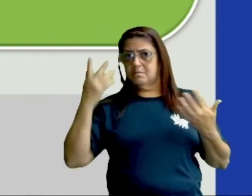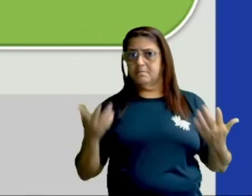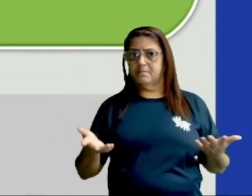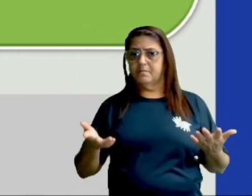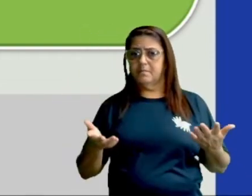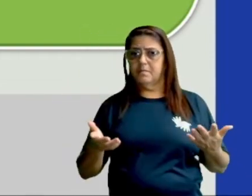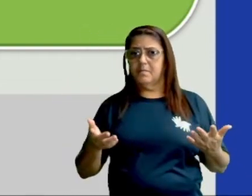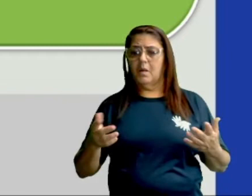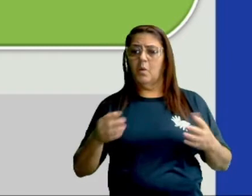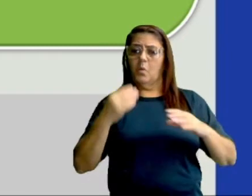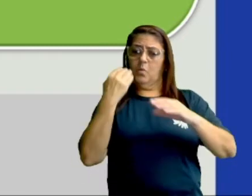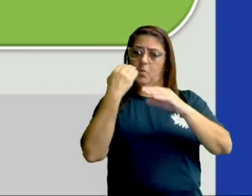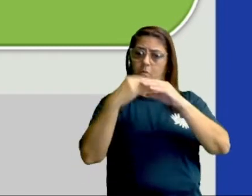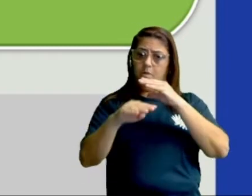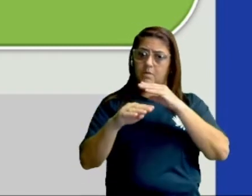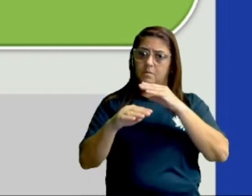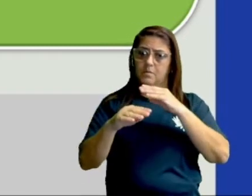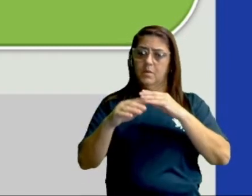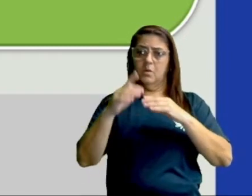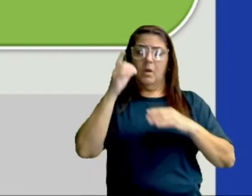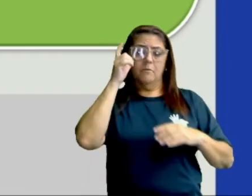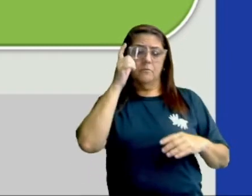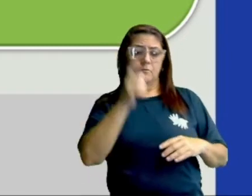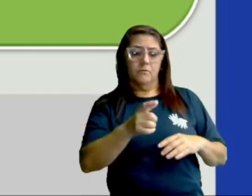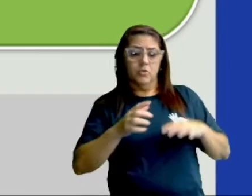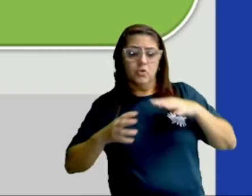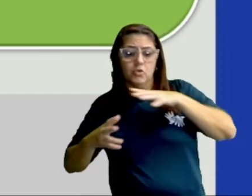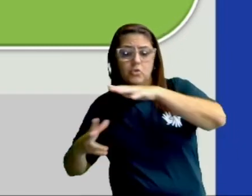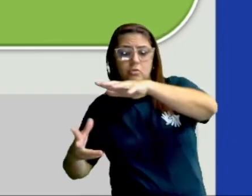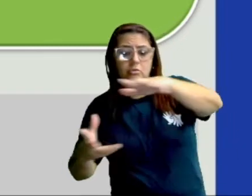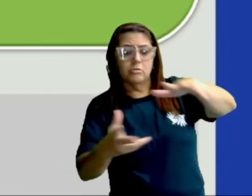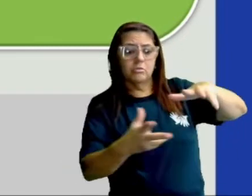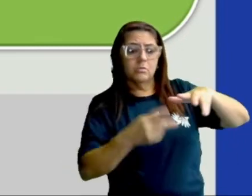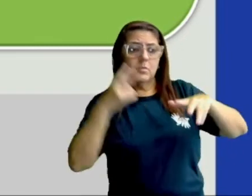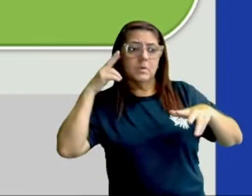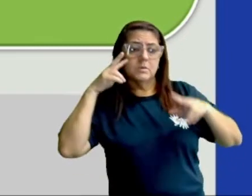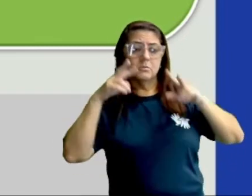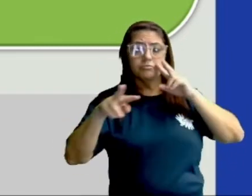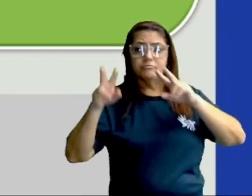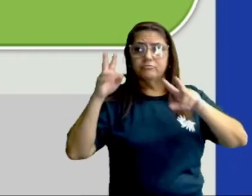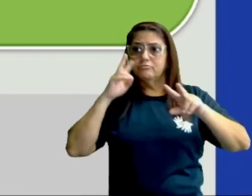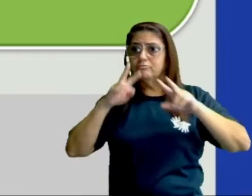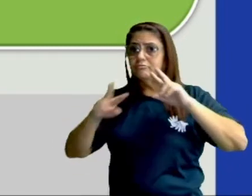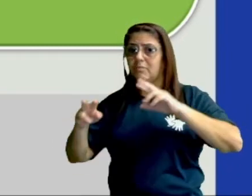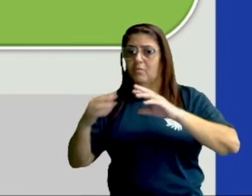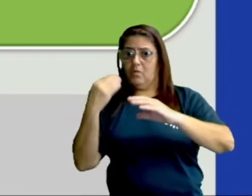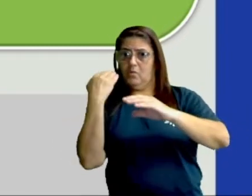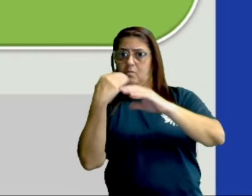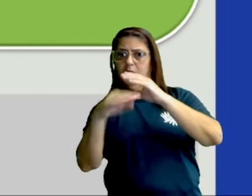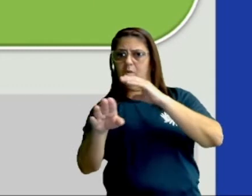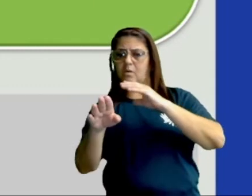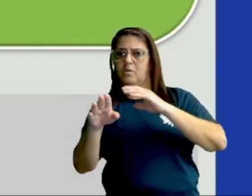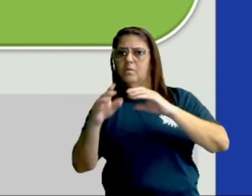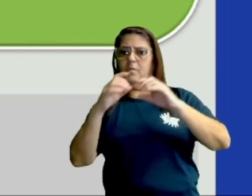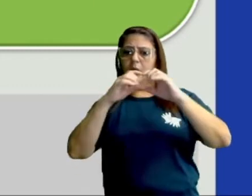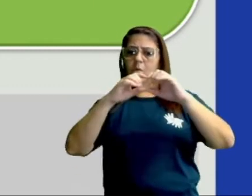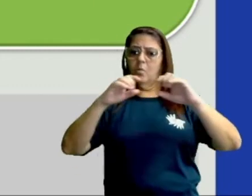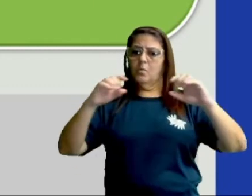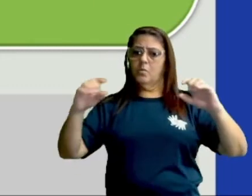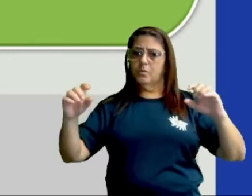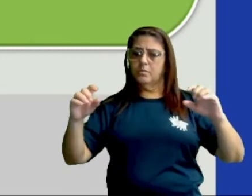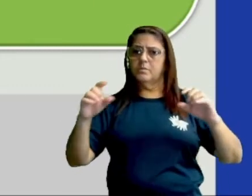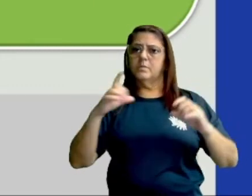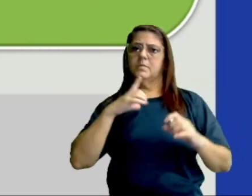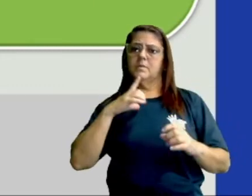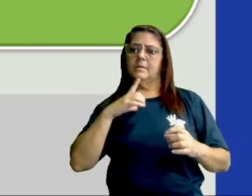algo muito, mas muito visto no mundo. E ele apresenta algumas características como endereço do remetente,